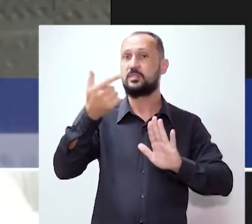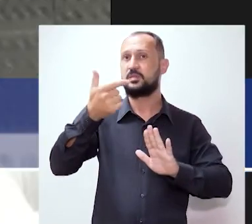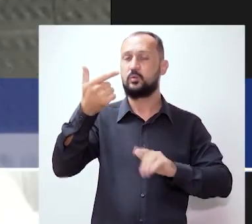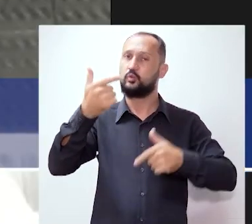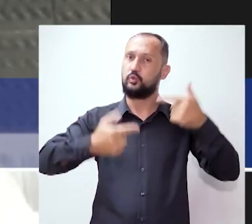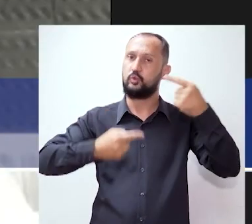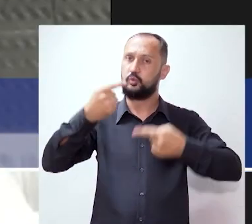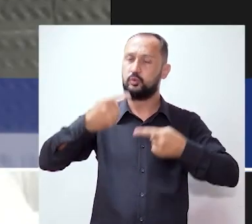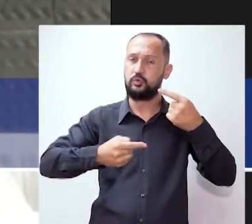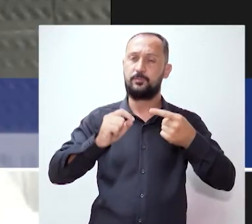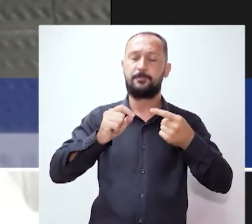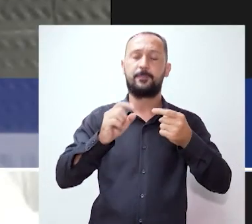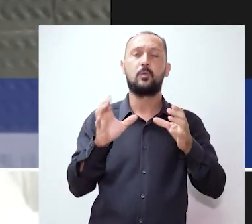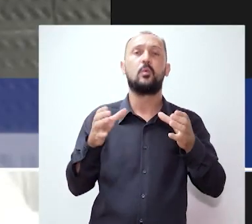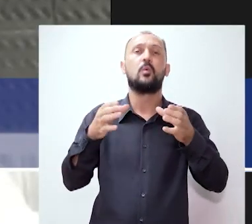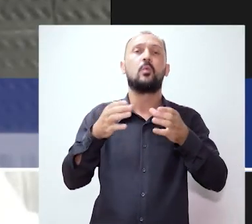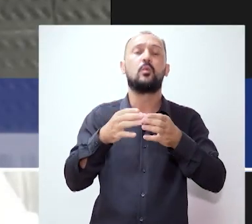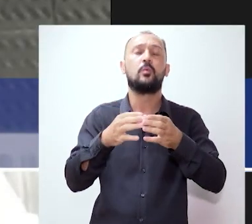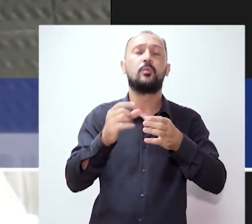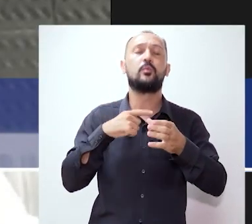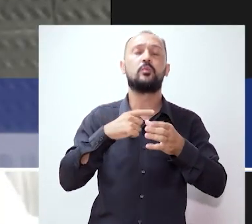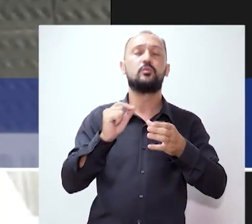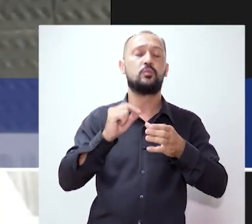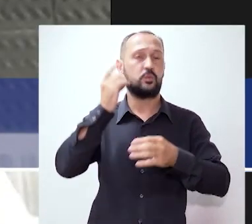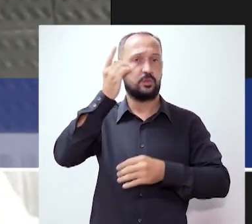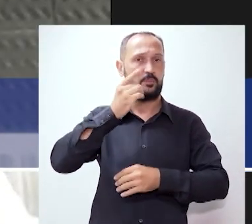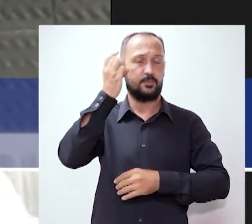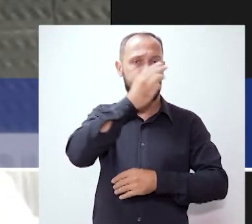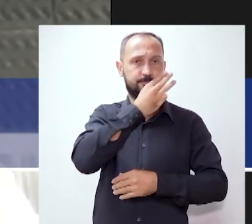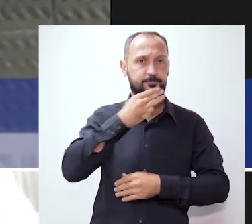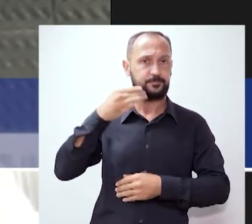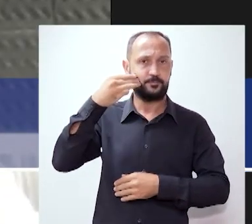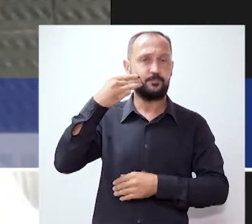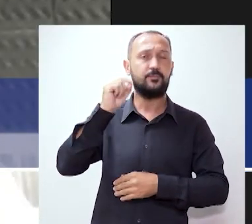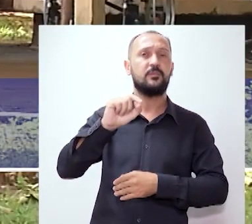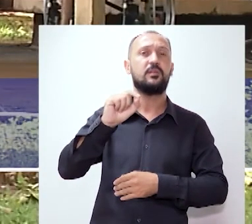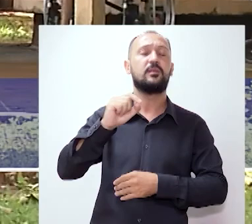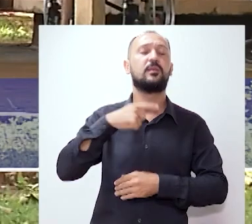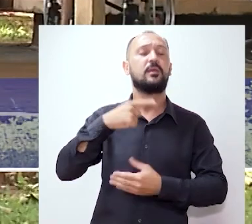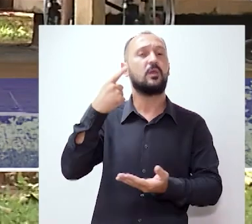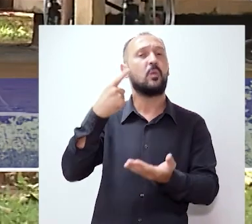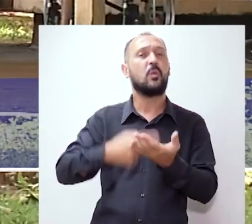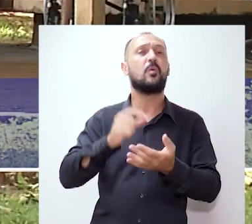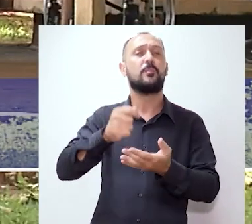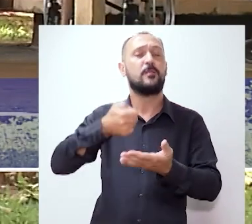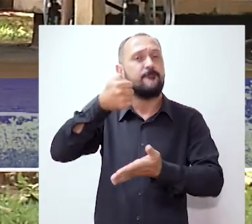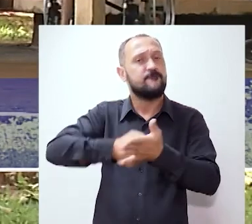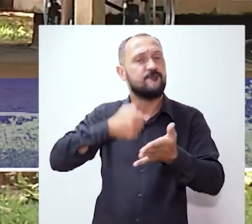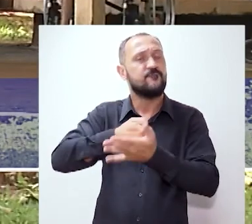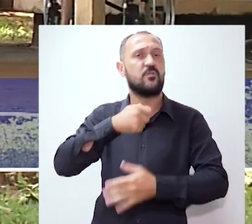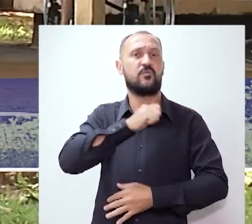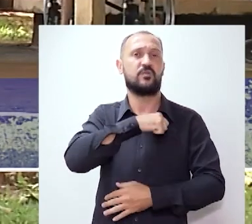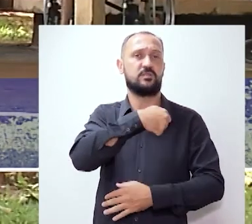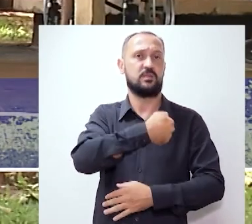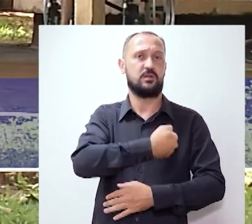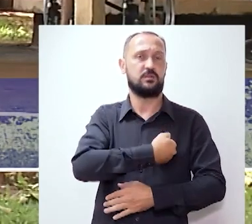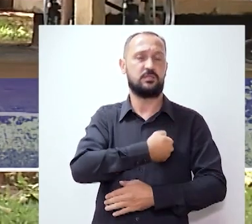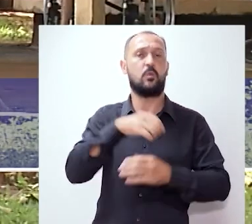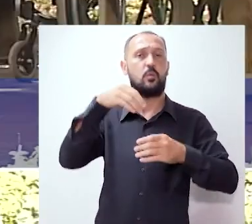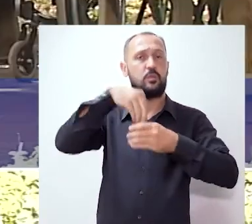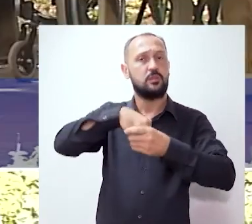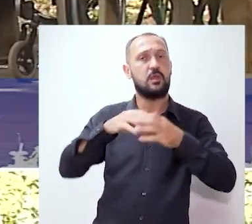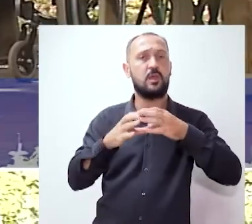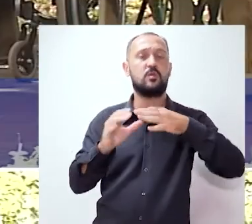discussão. Dentre eles está a proposição de autoria do deputado Marçal Filho, do PSDB, que estabelece intensa fiscalização